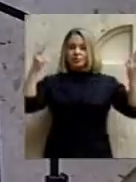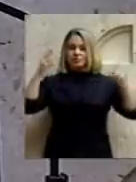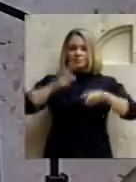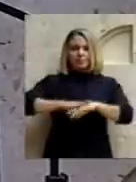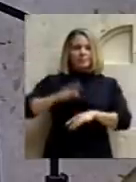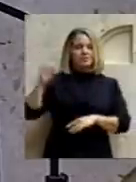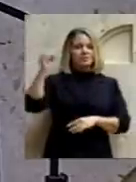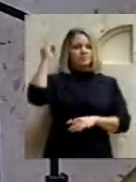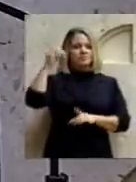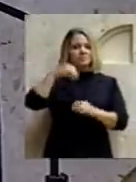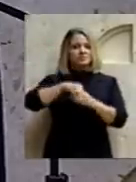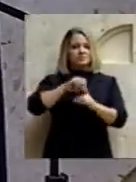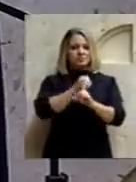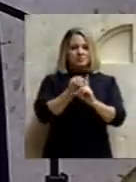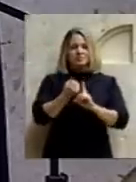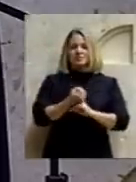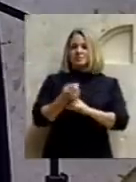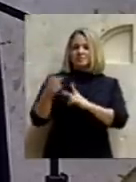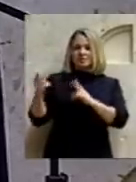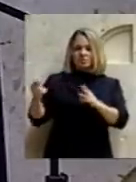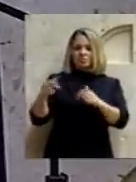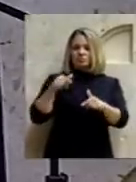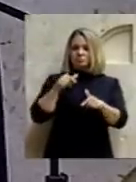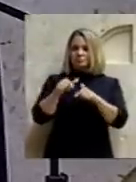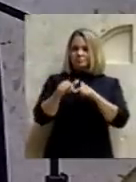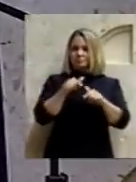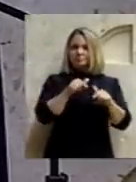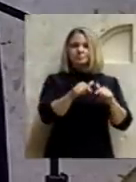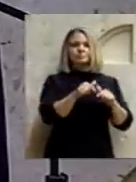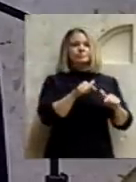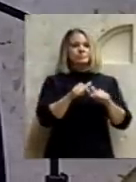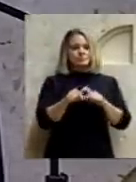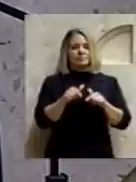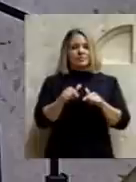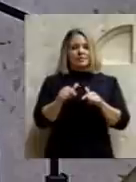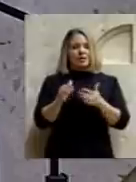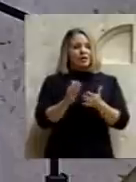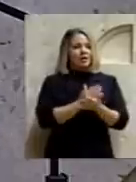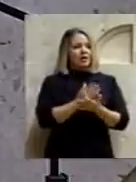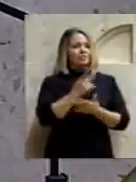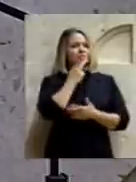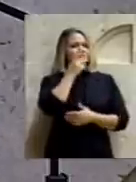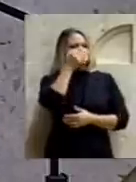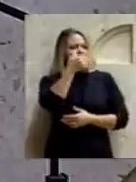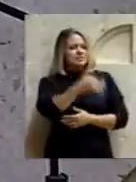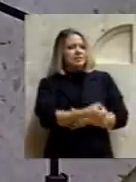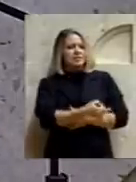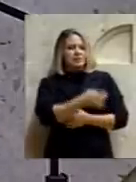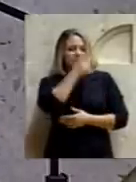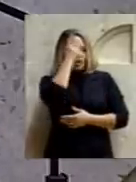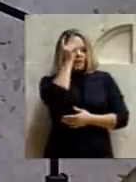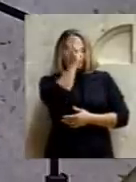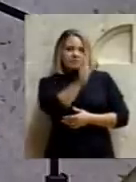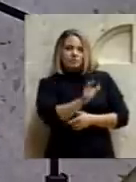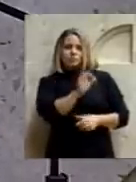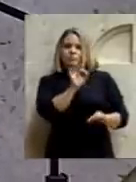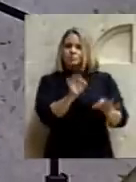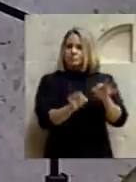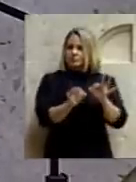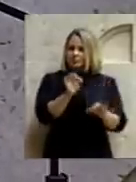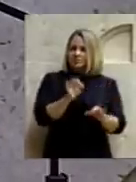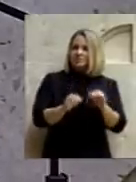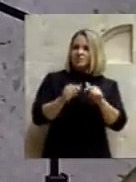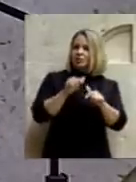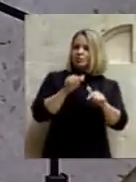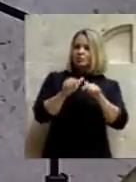caros à sociedade na qual ele opera. Noutras palavras, o juiz é um produto do seu meio e